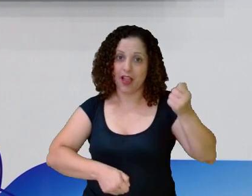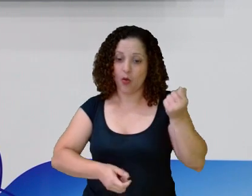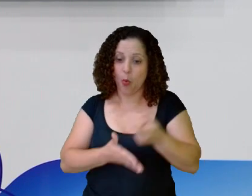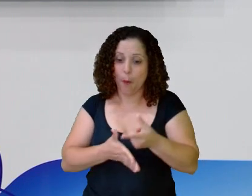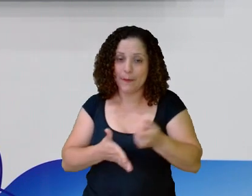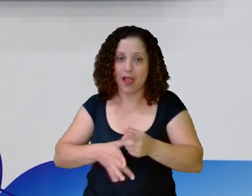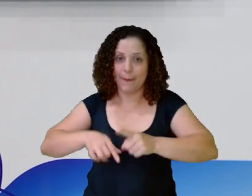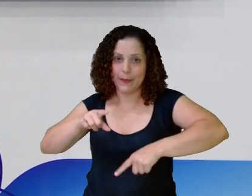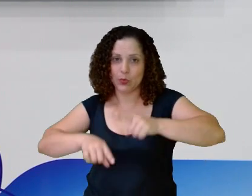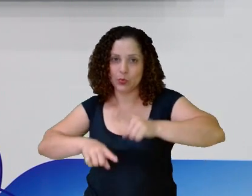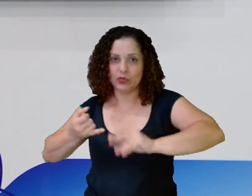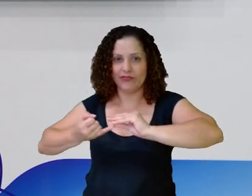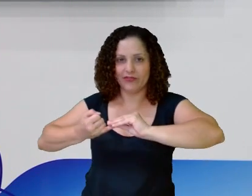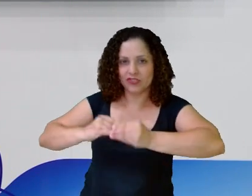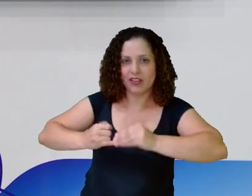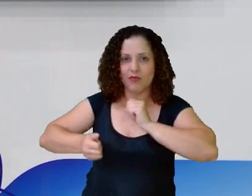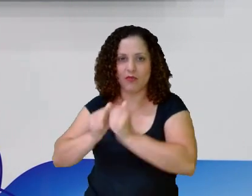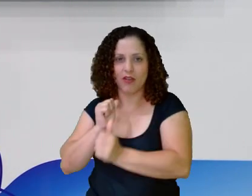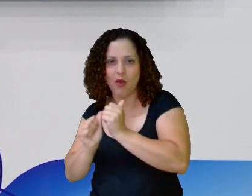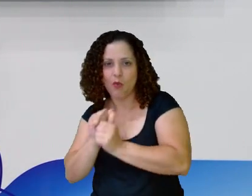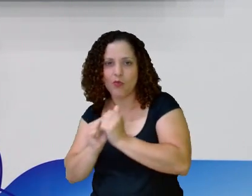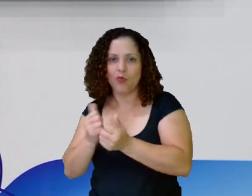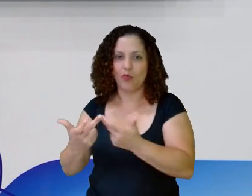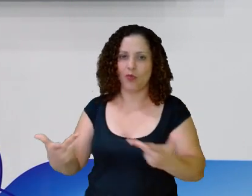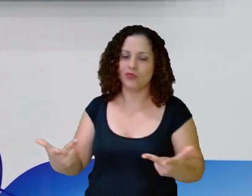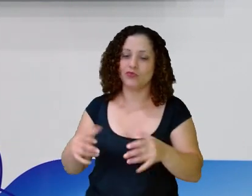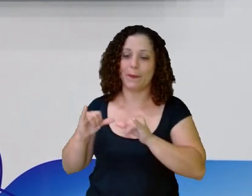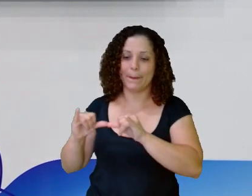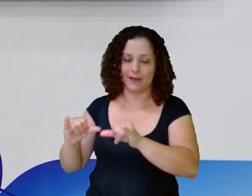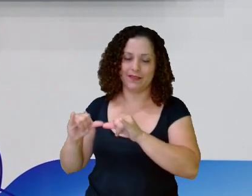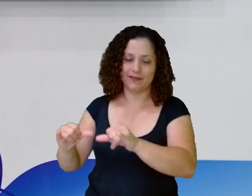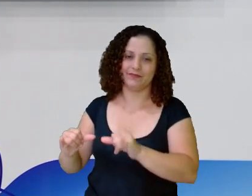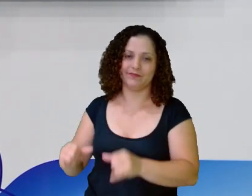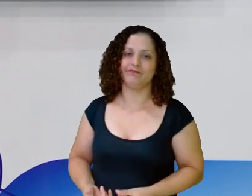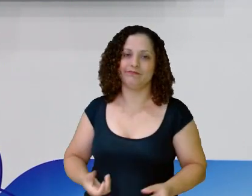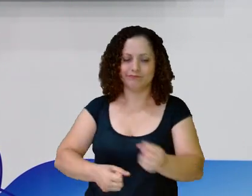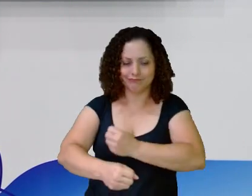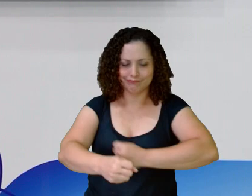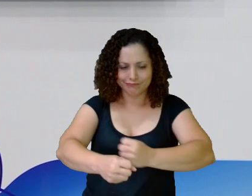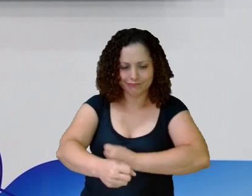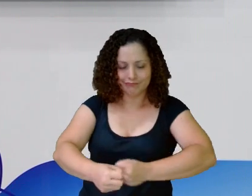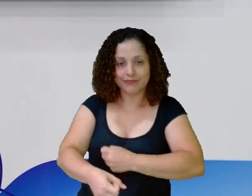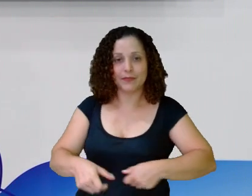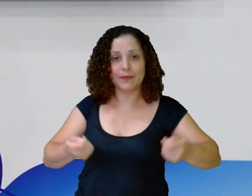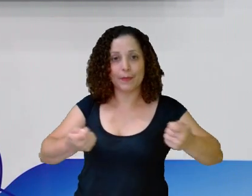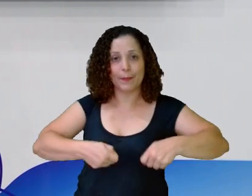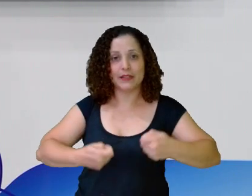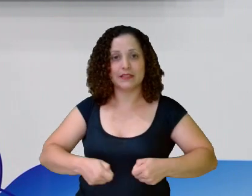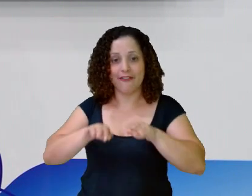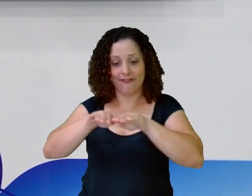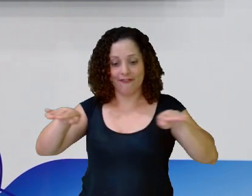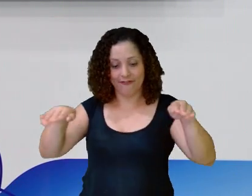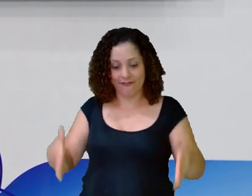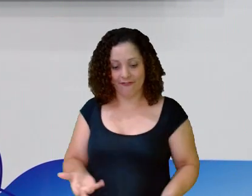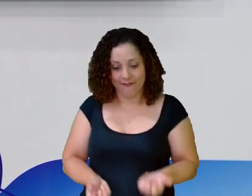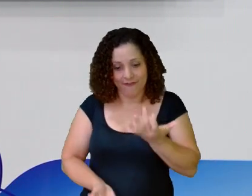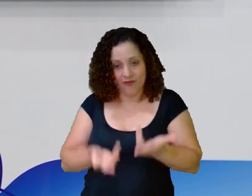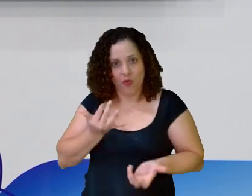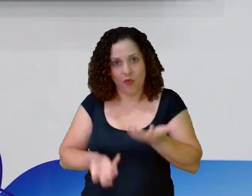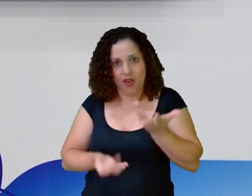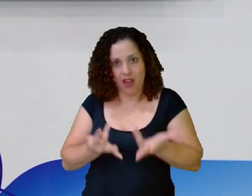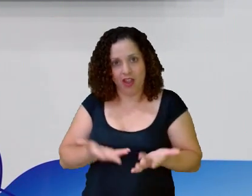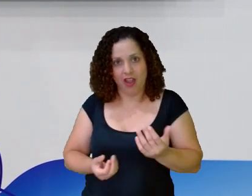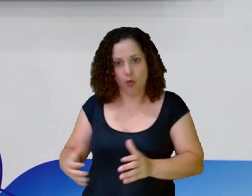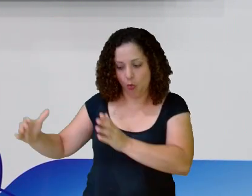para fazer esse almoço. Quando você vai fazer o almoço, você vai precisar ter o gás de cozinha para cozinhar esse